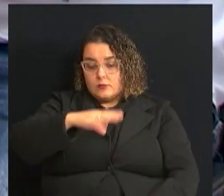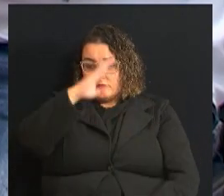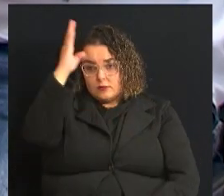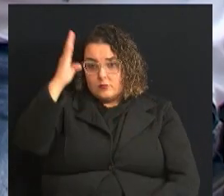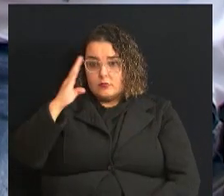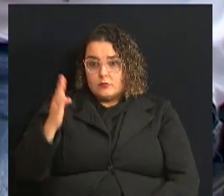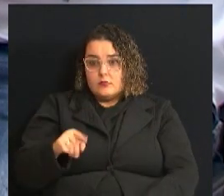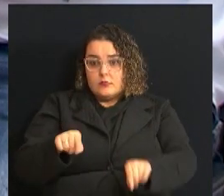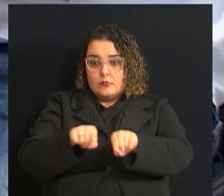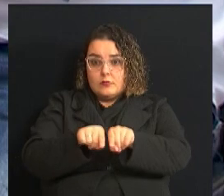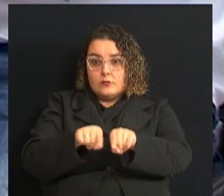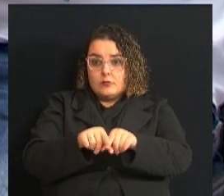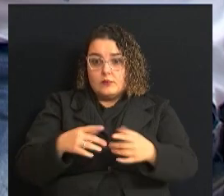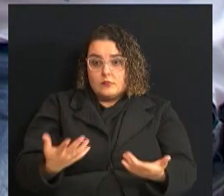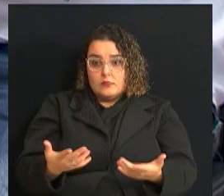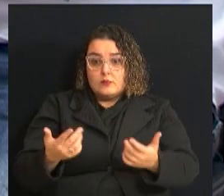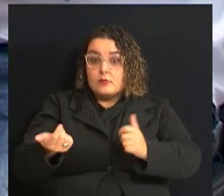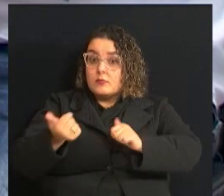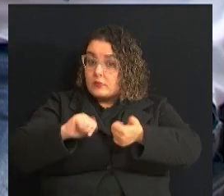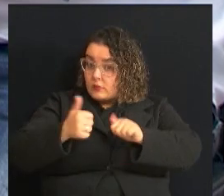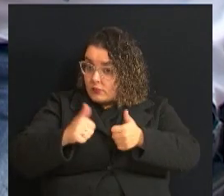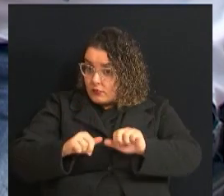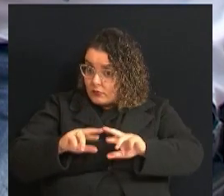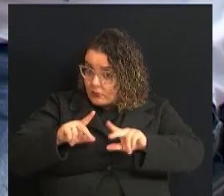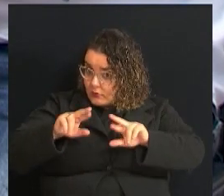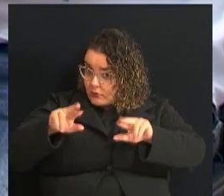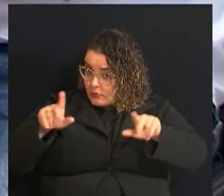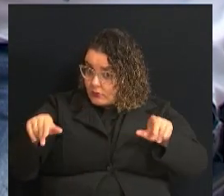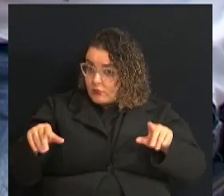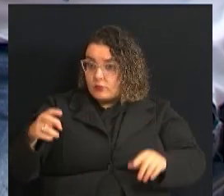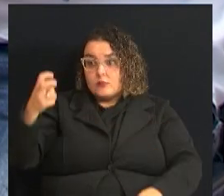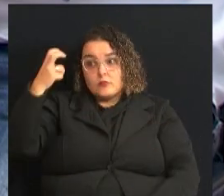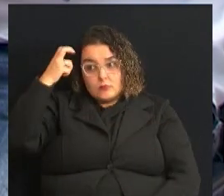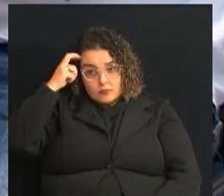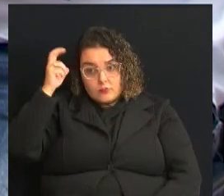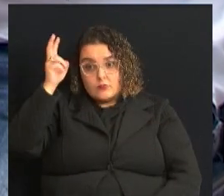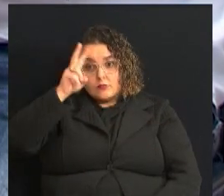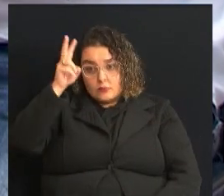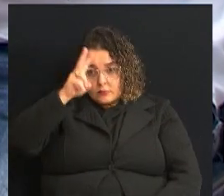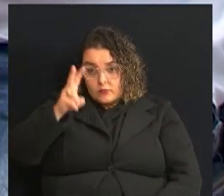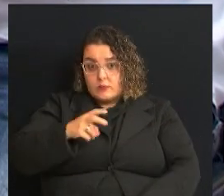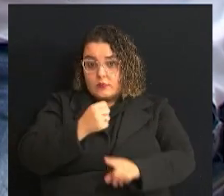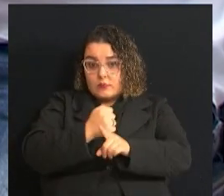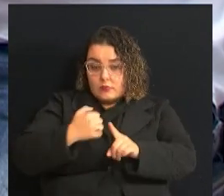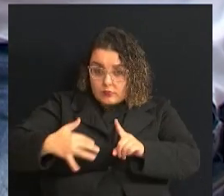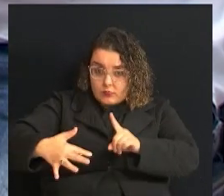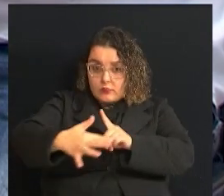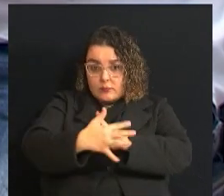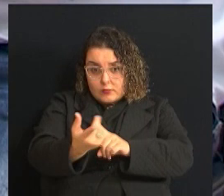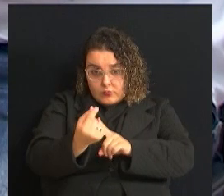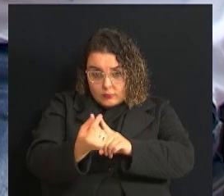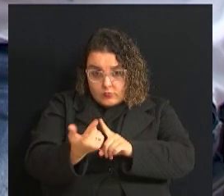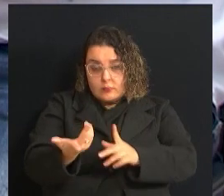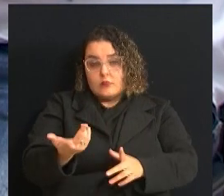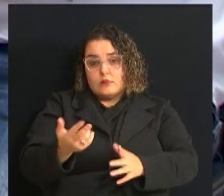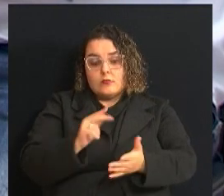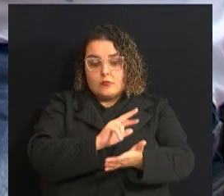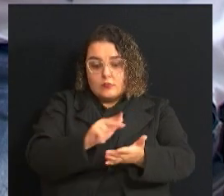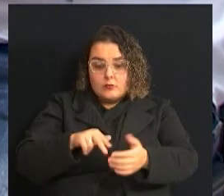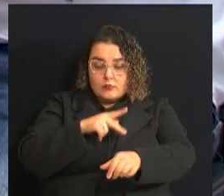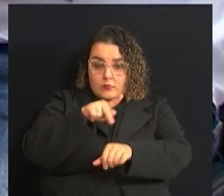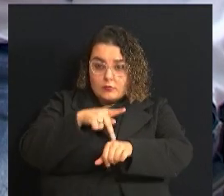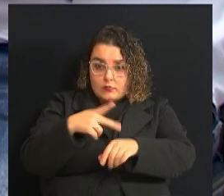também, é a gente avaliar as diferenças culturais, históricas, socioeconômicas dos diferentes países, né? O